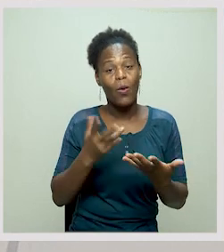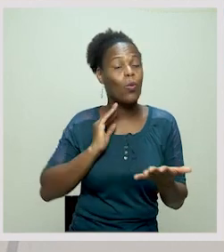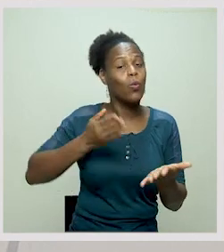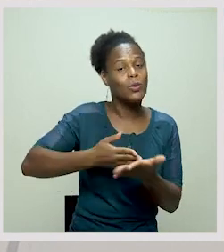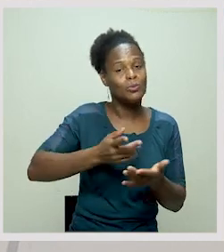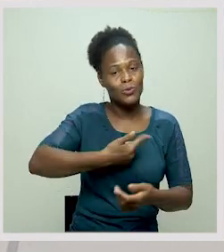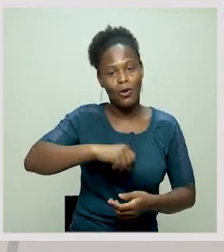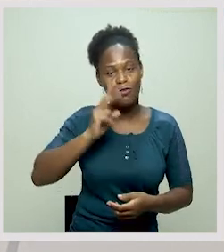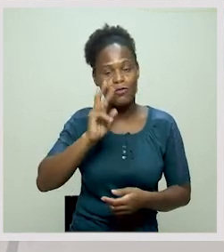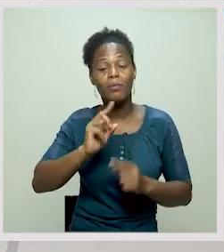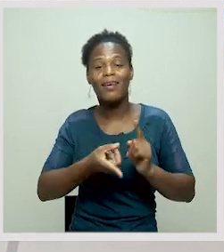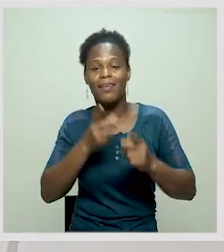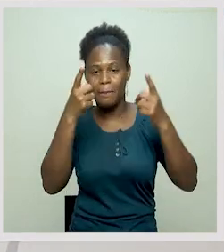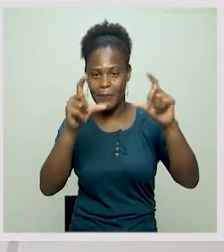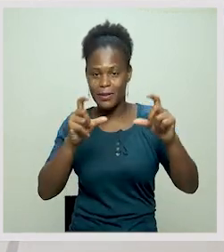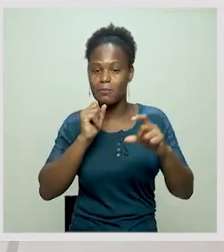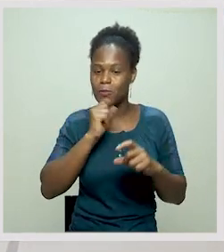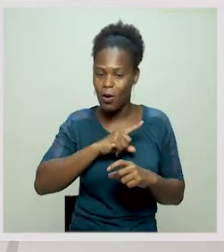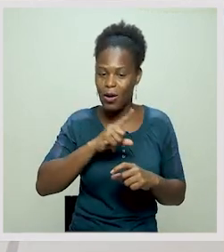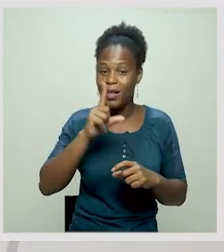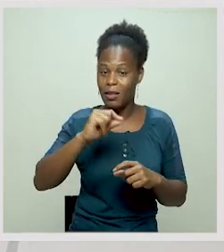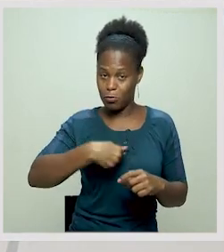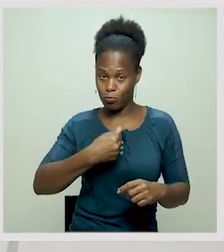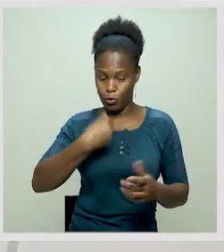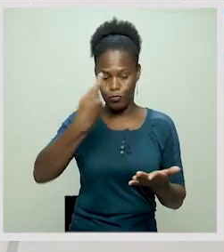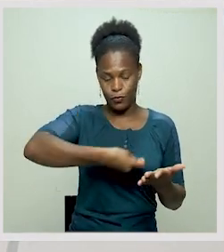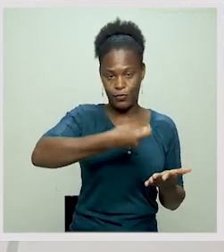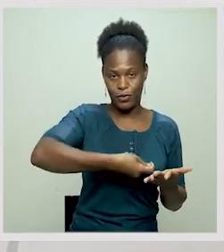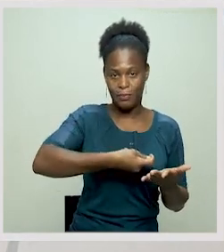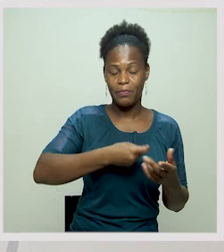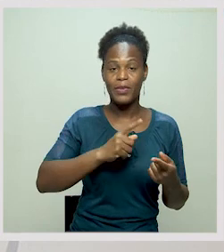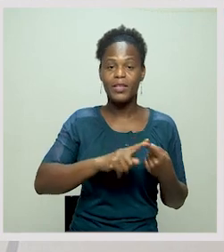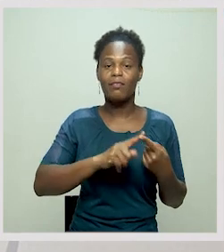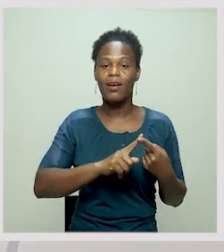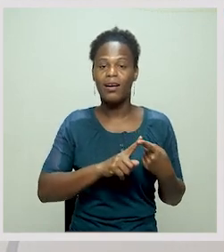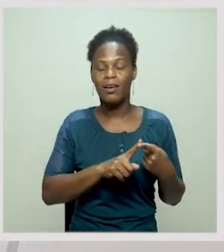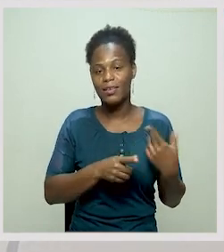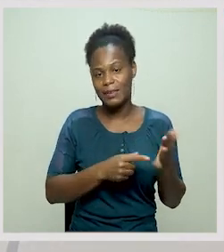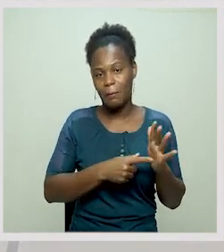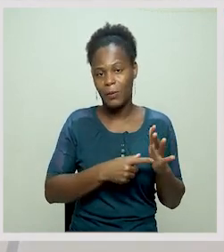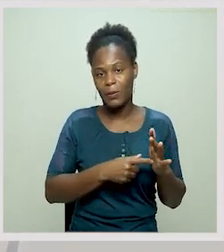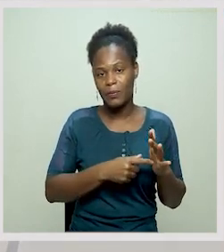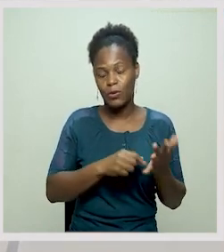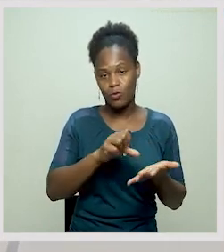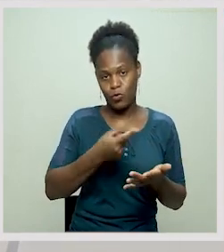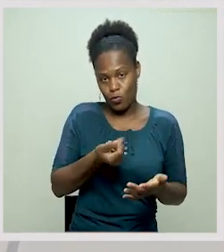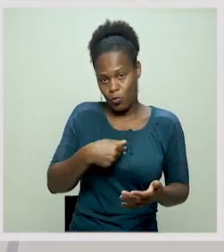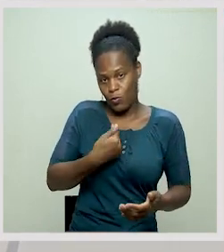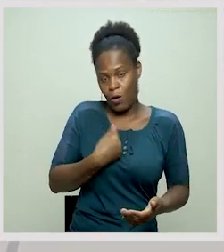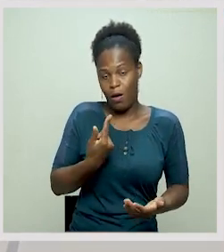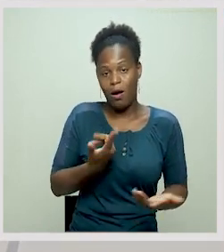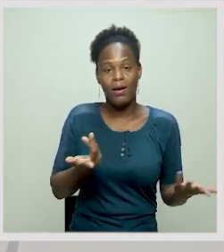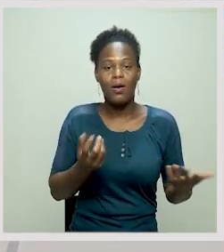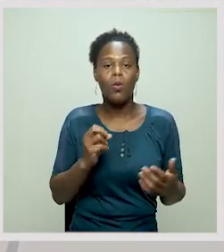por último, nós vimos que as empresas podem se financiar através dos meios